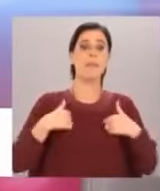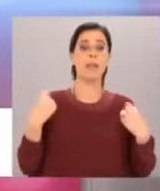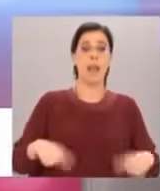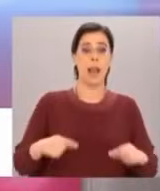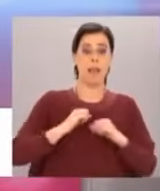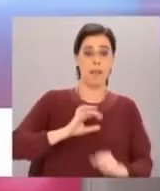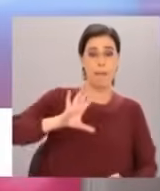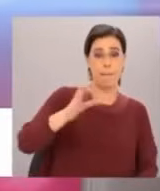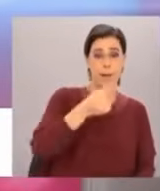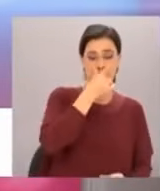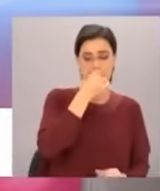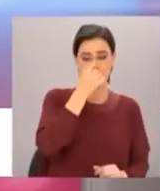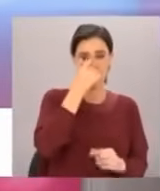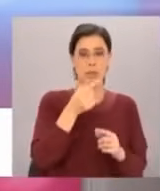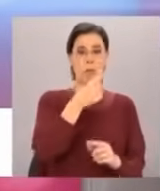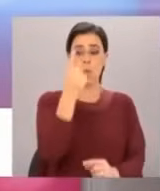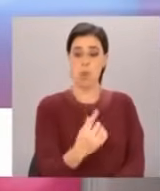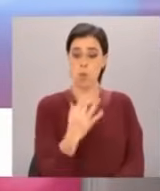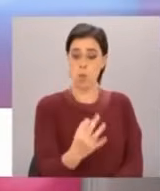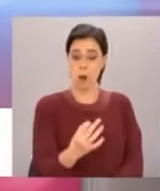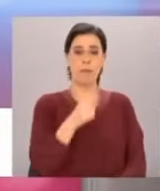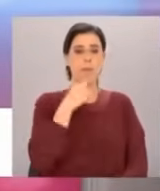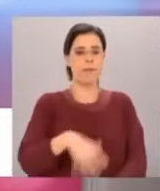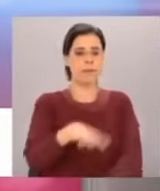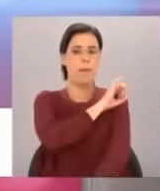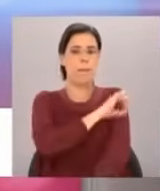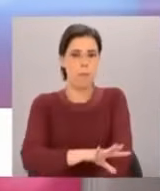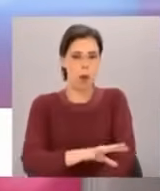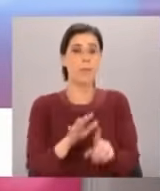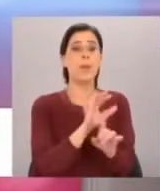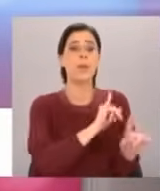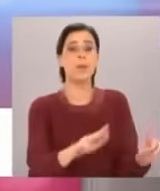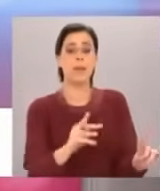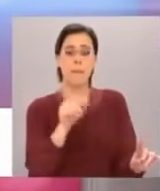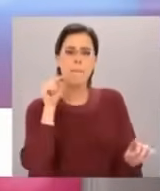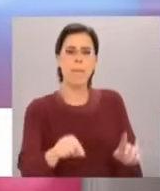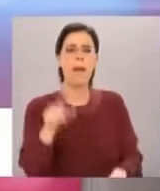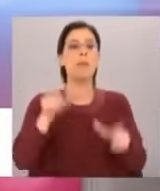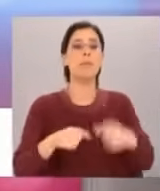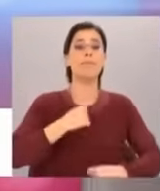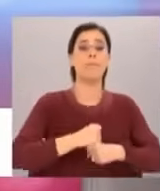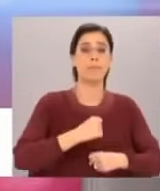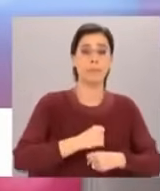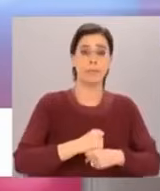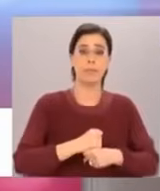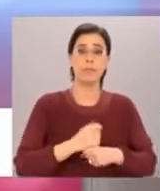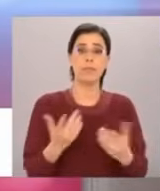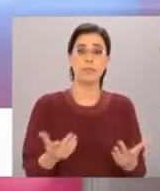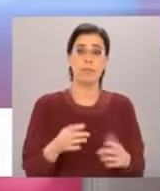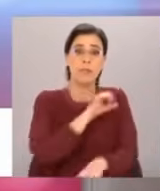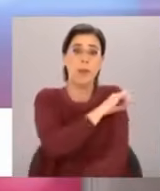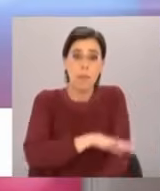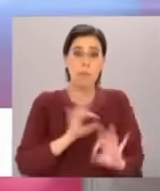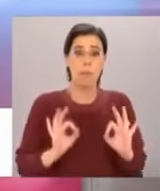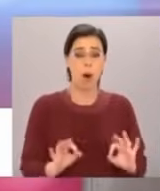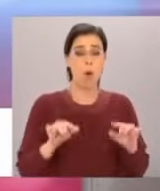temos no nosso país Um quarto da população que está em risco de pobreza estamos a falar de 230 mil pessoas que trabalham e que estão são